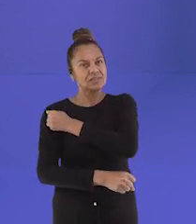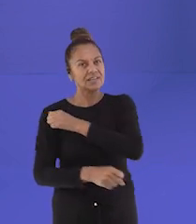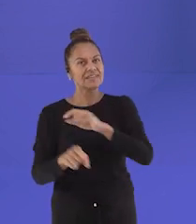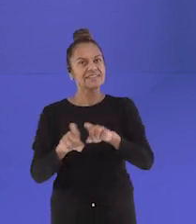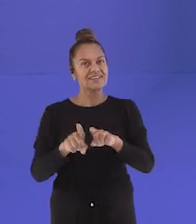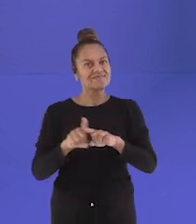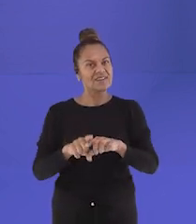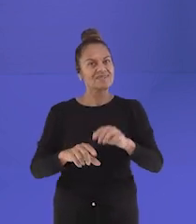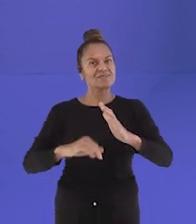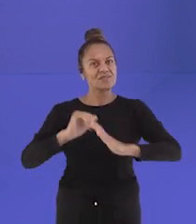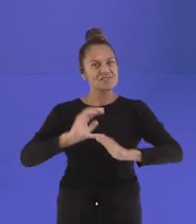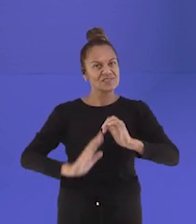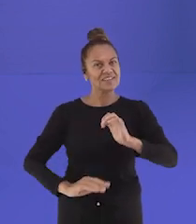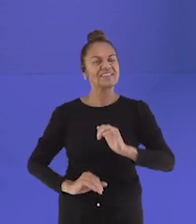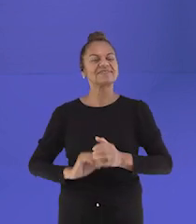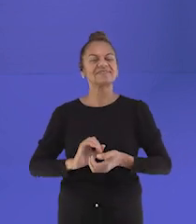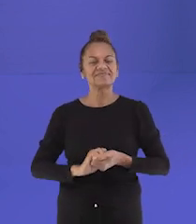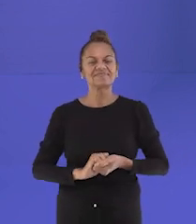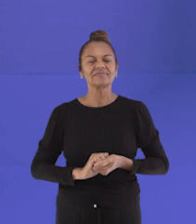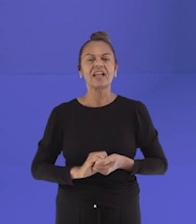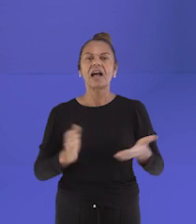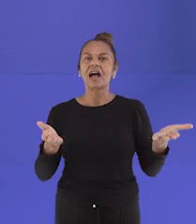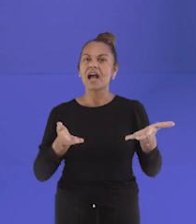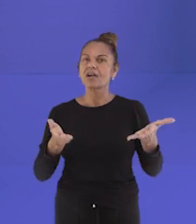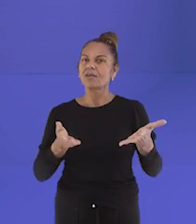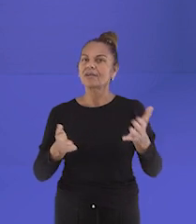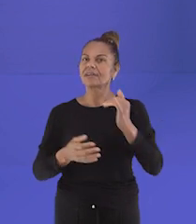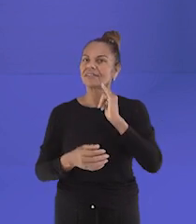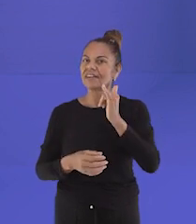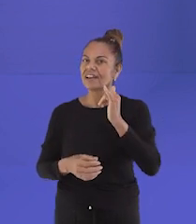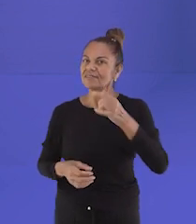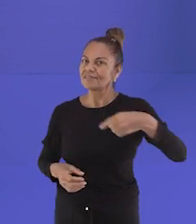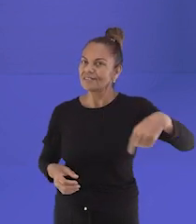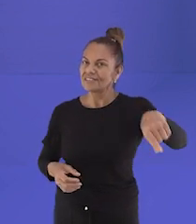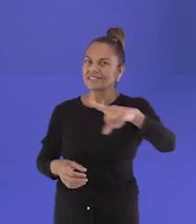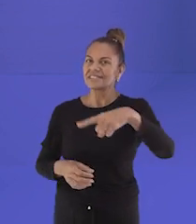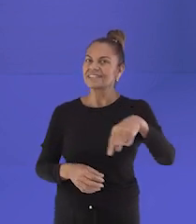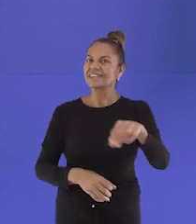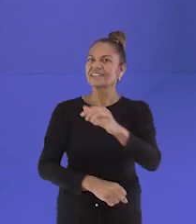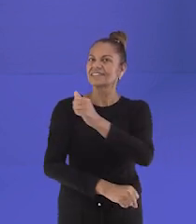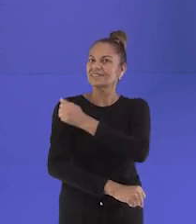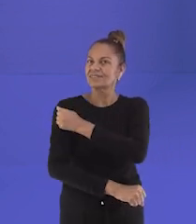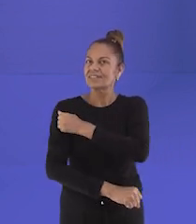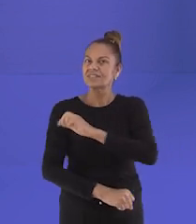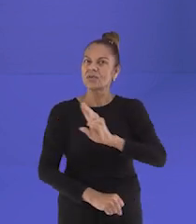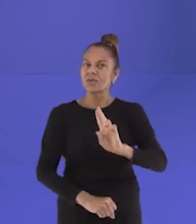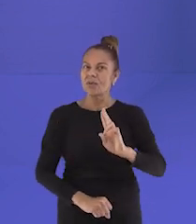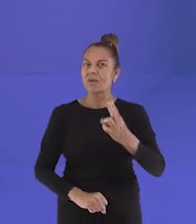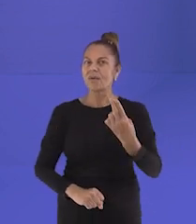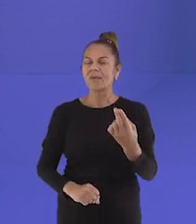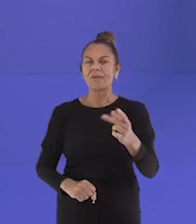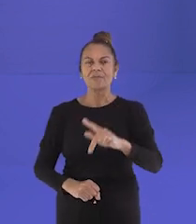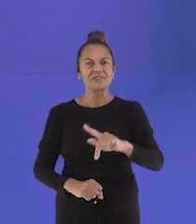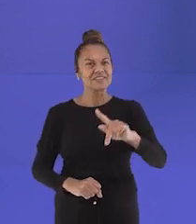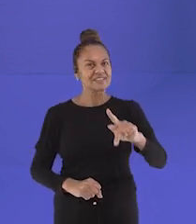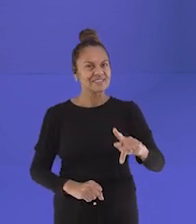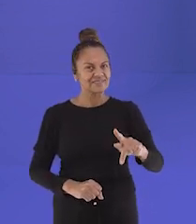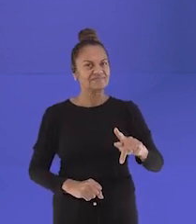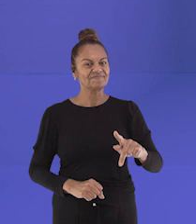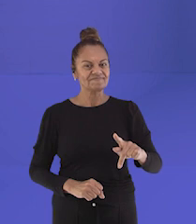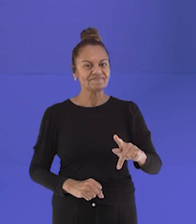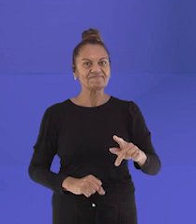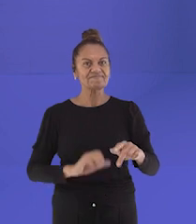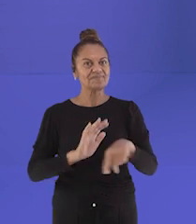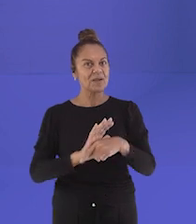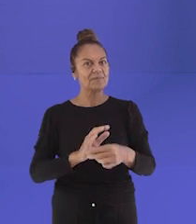como profissional. Agora eu quero falar com você que é estudante ou professor da EJA